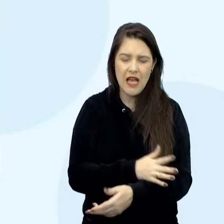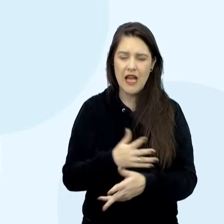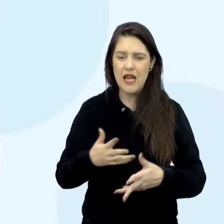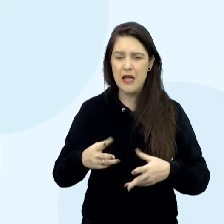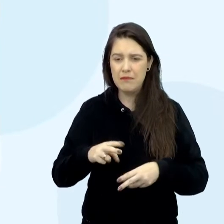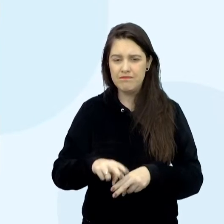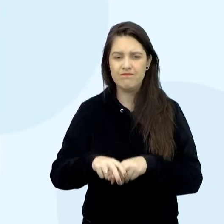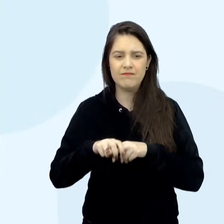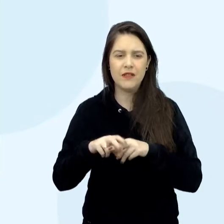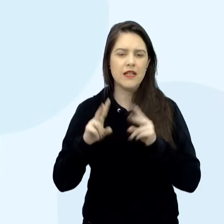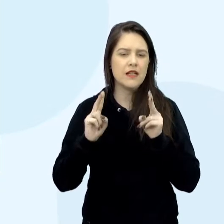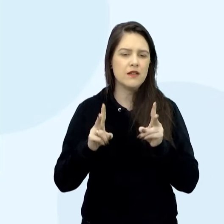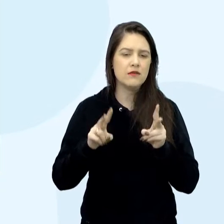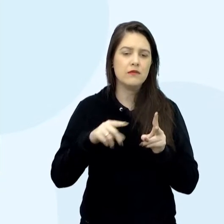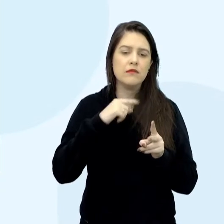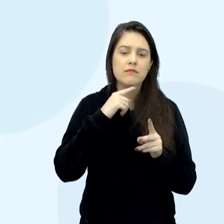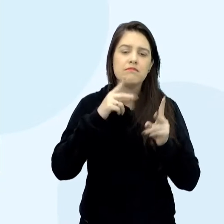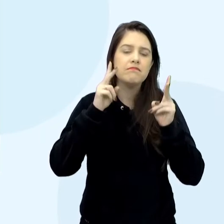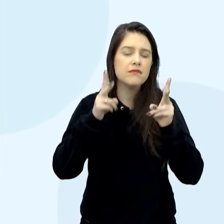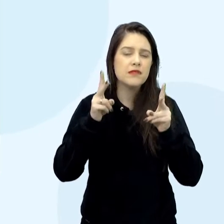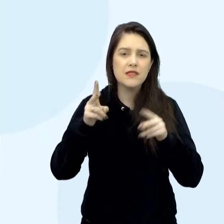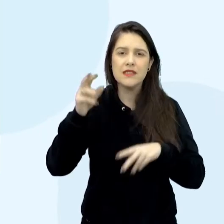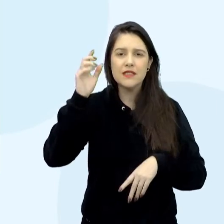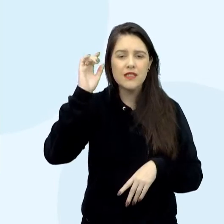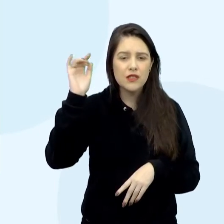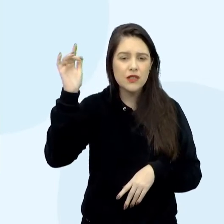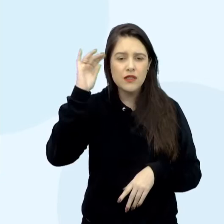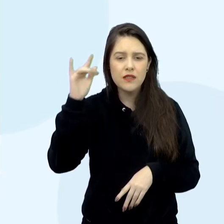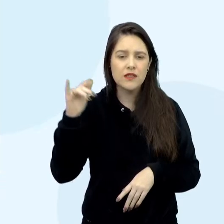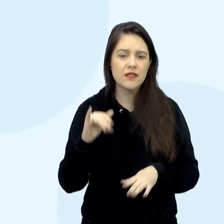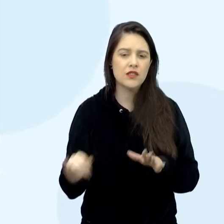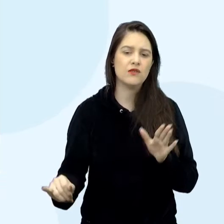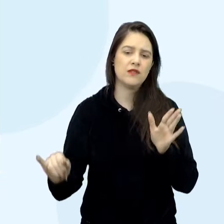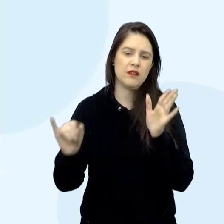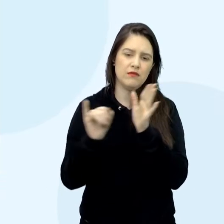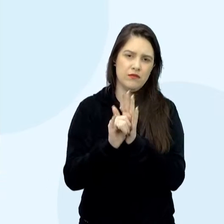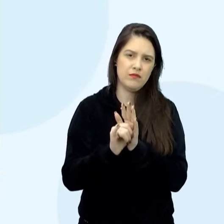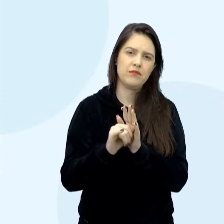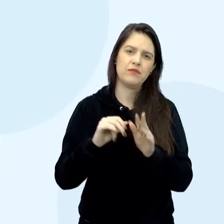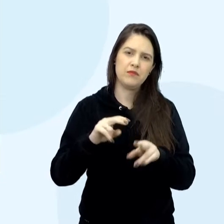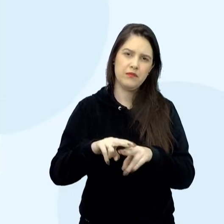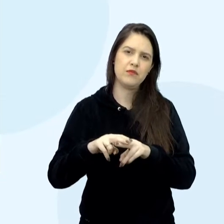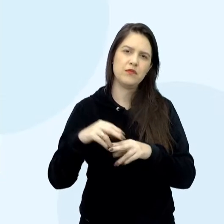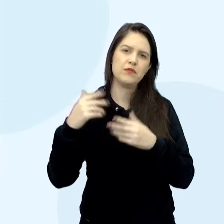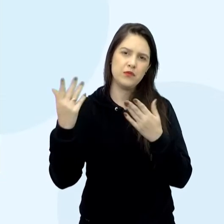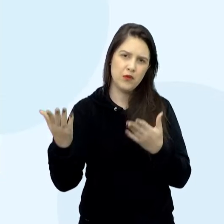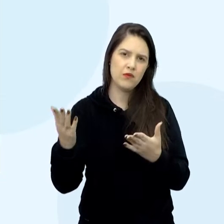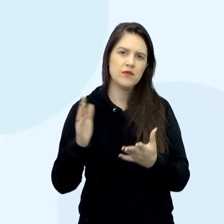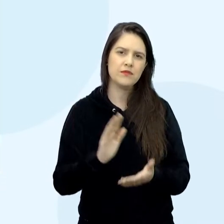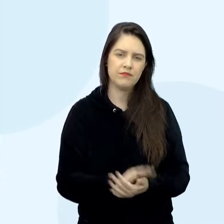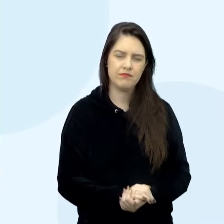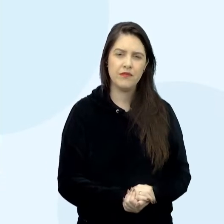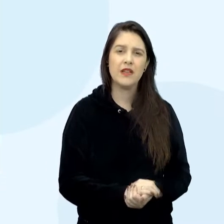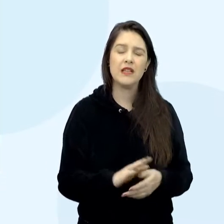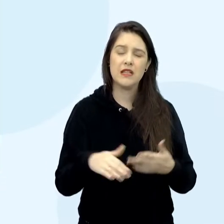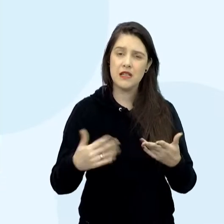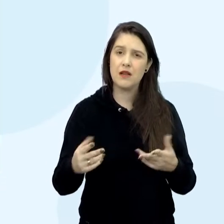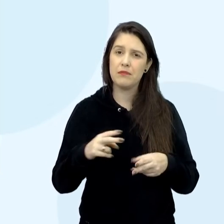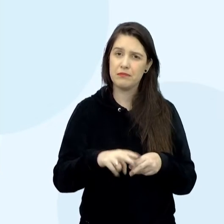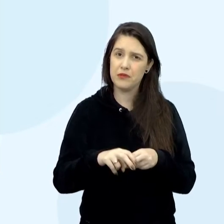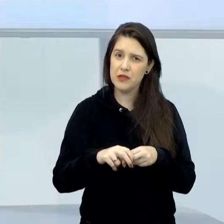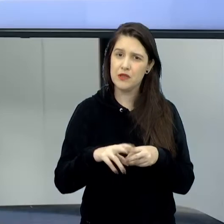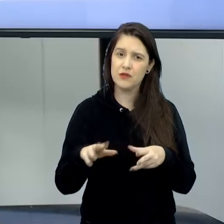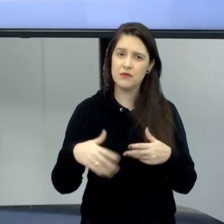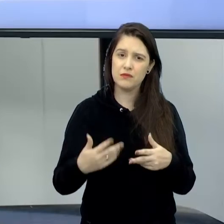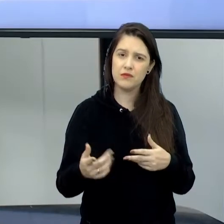isso, nem sempre possuem uma ideologia identificada como causa. Então, olhem só.